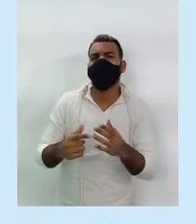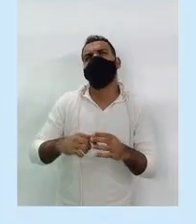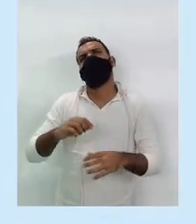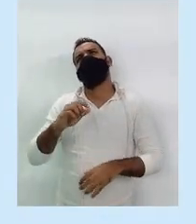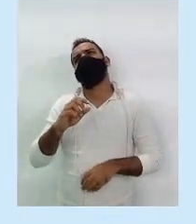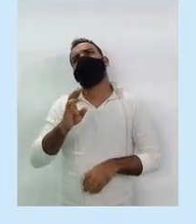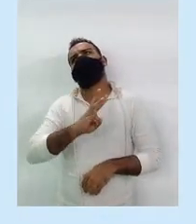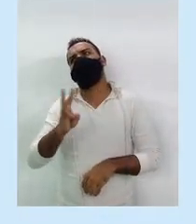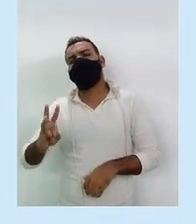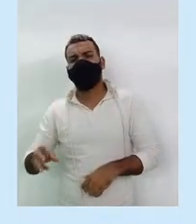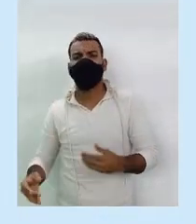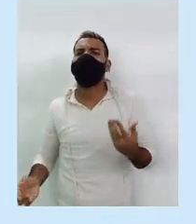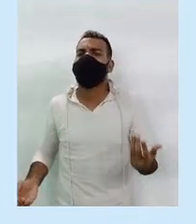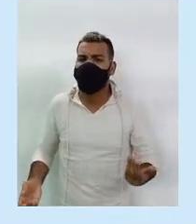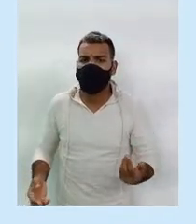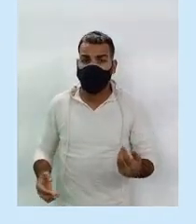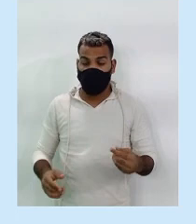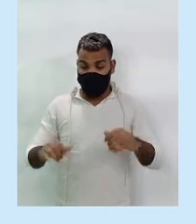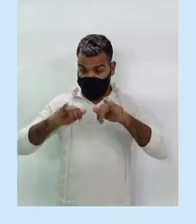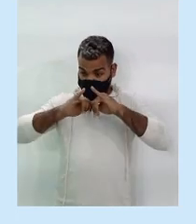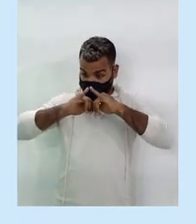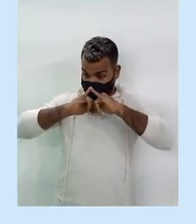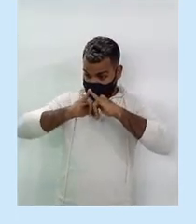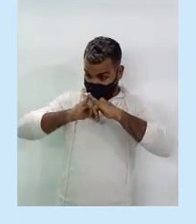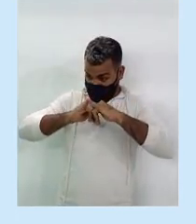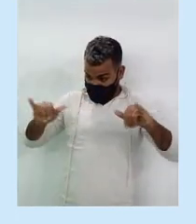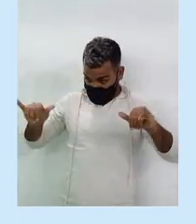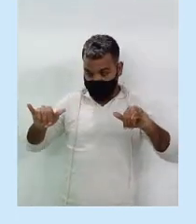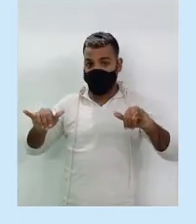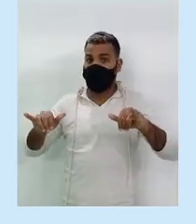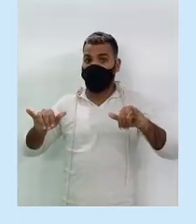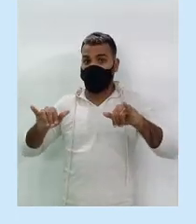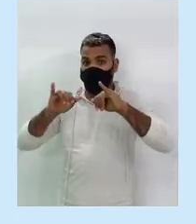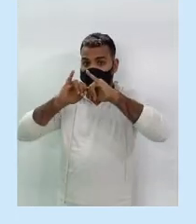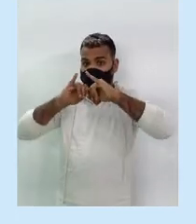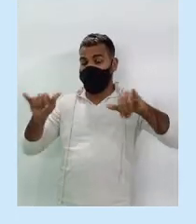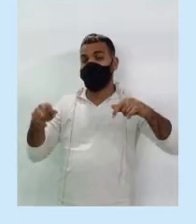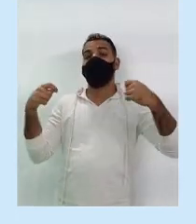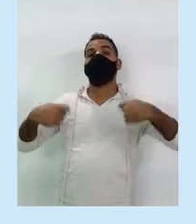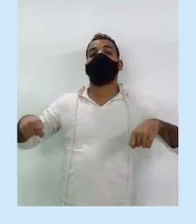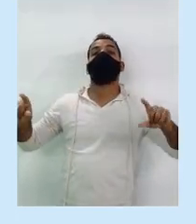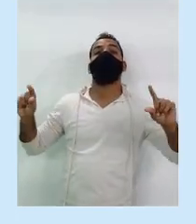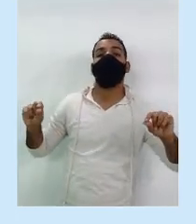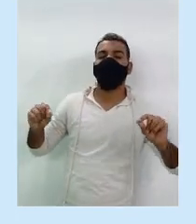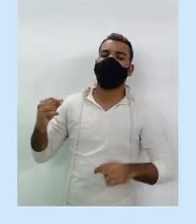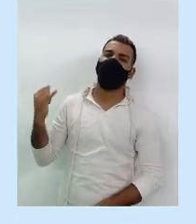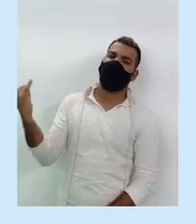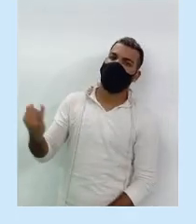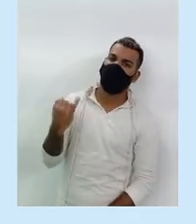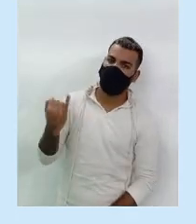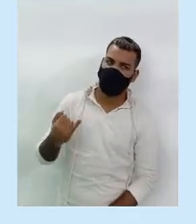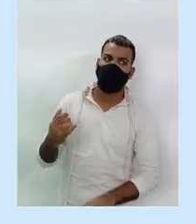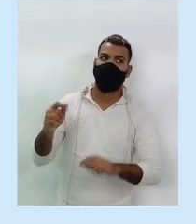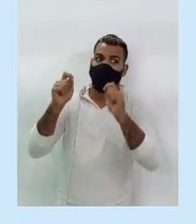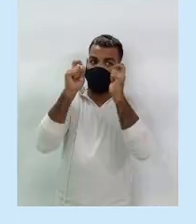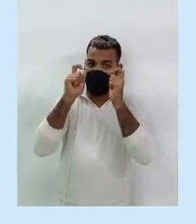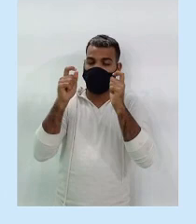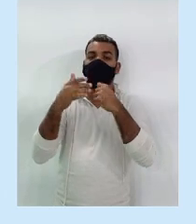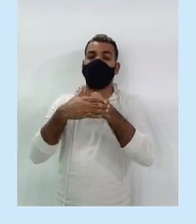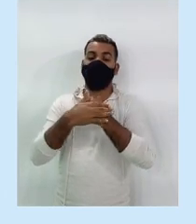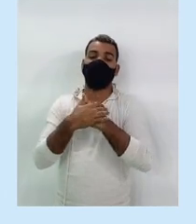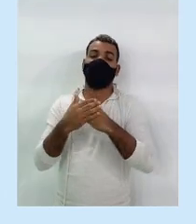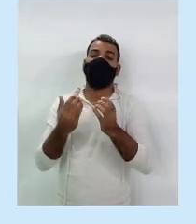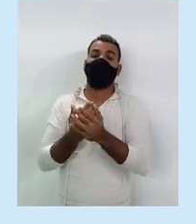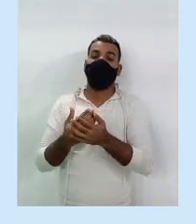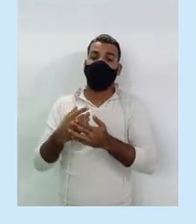site? Lembrar o quê? A notícia. E a notícia tem que ser o quê? Relevante e impactante. E